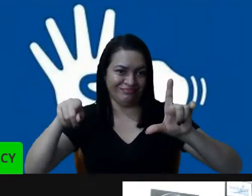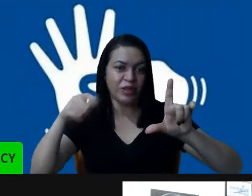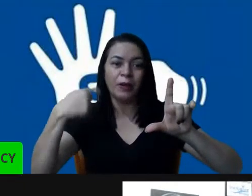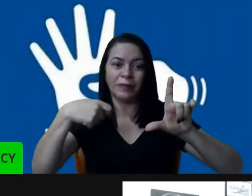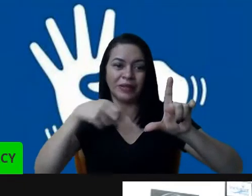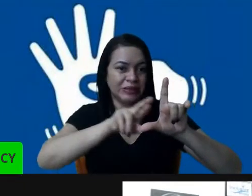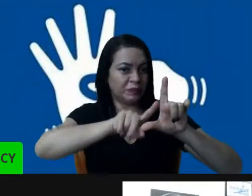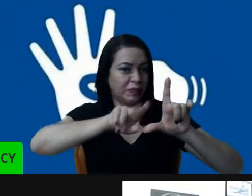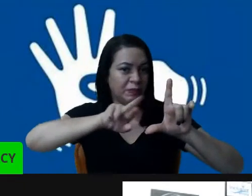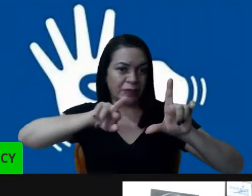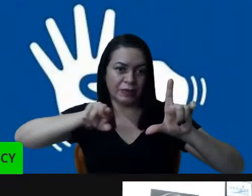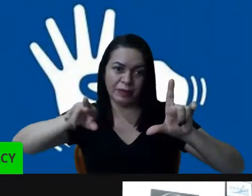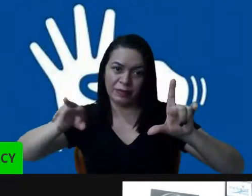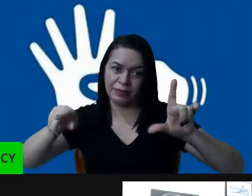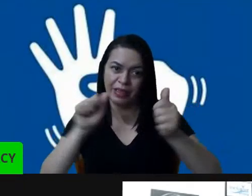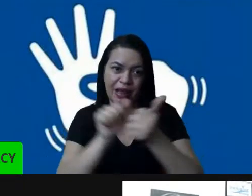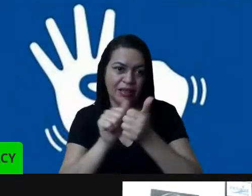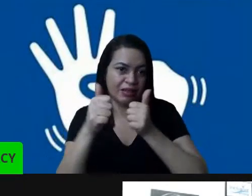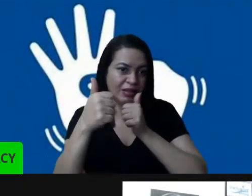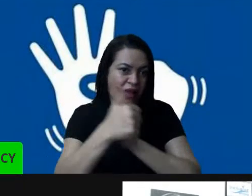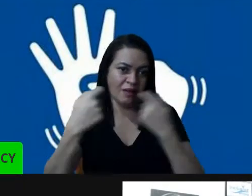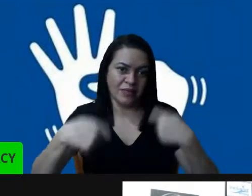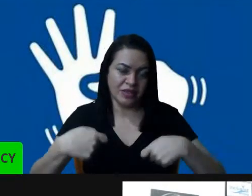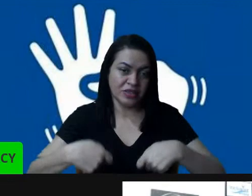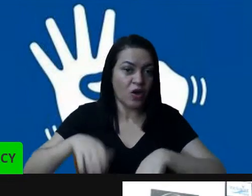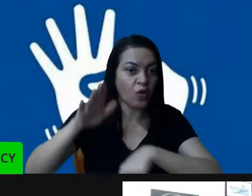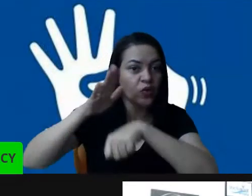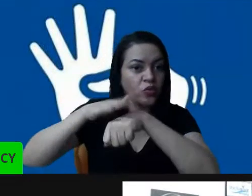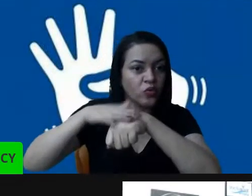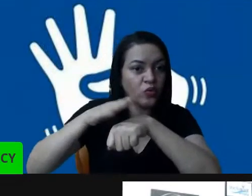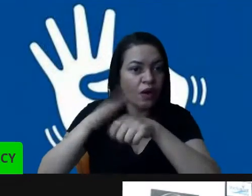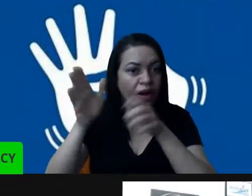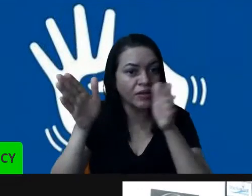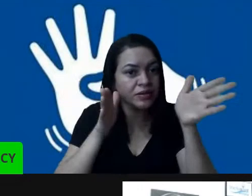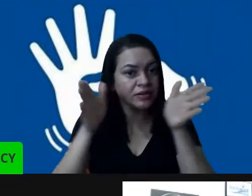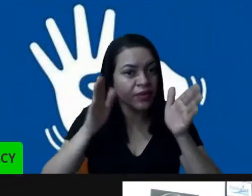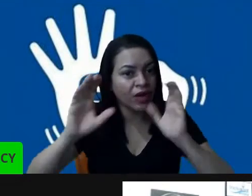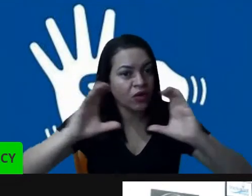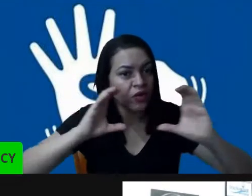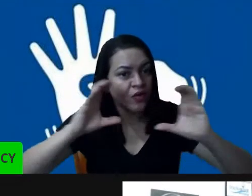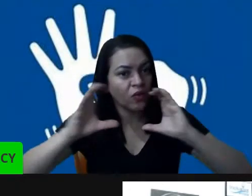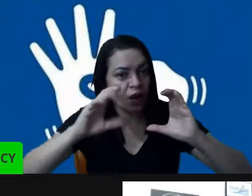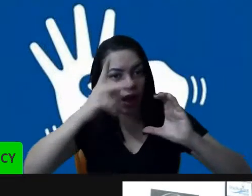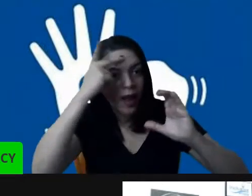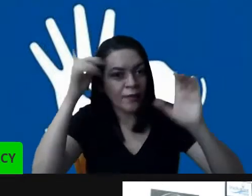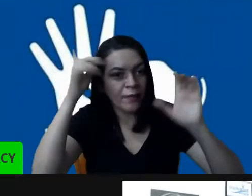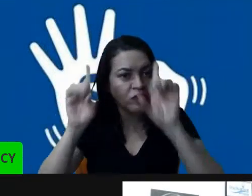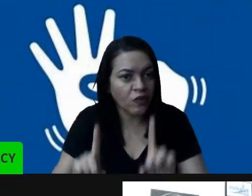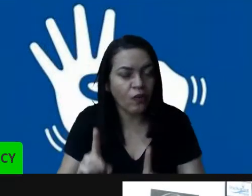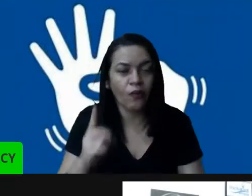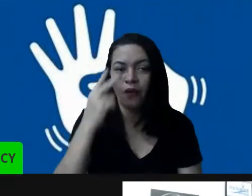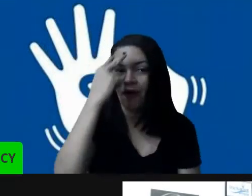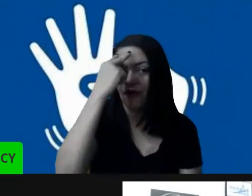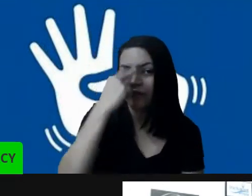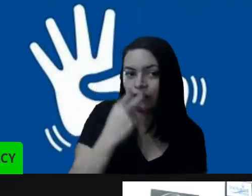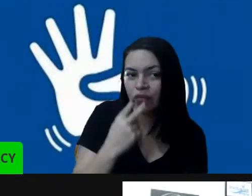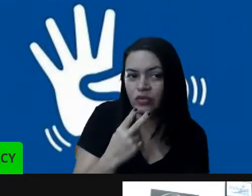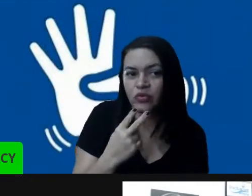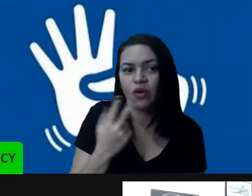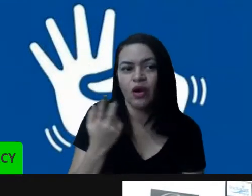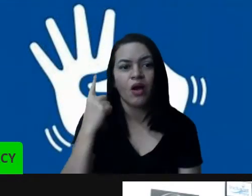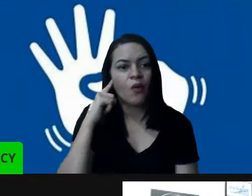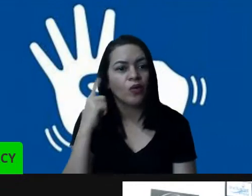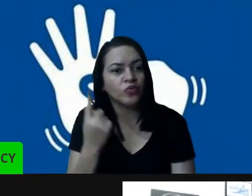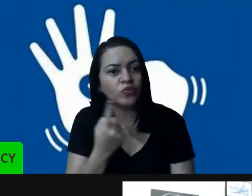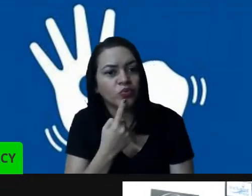questão da acessibilidade comunicacional no tocante à pessoa com deficiência visual, ao surdo, ou à própria pessoa